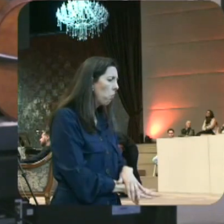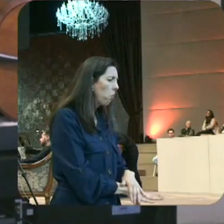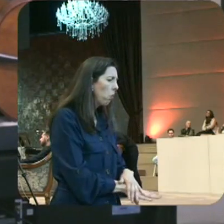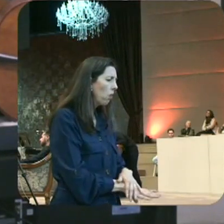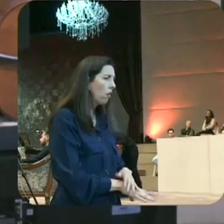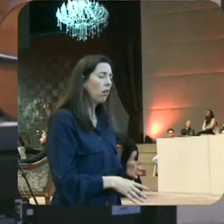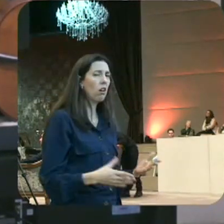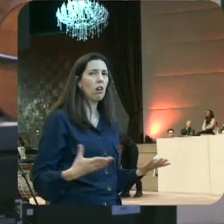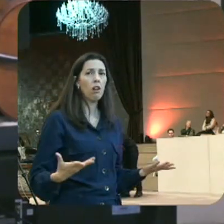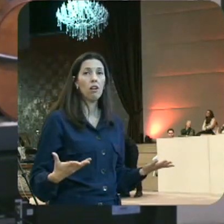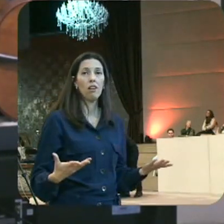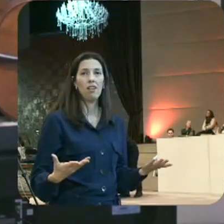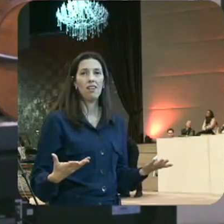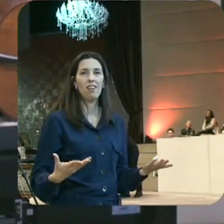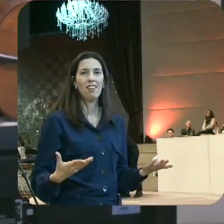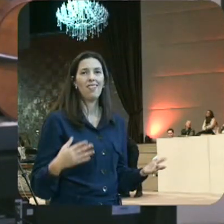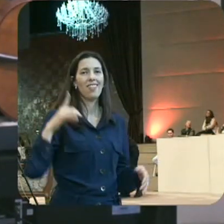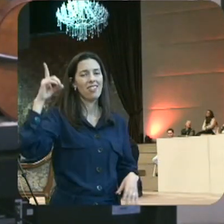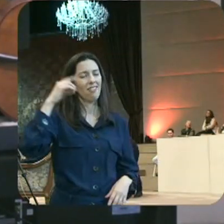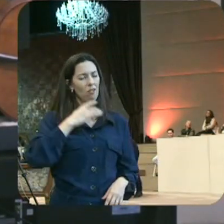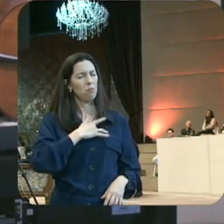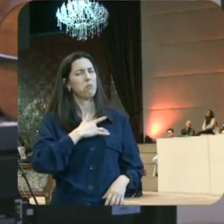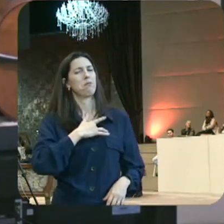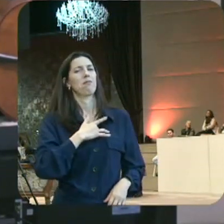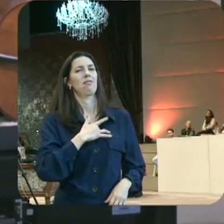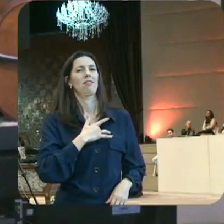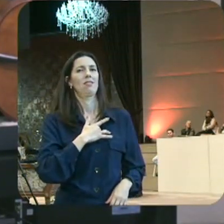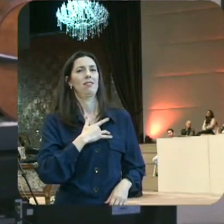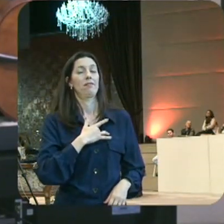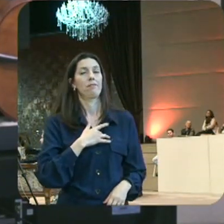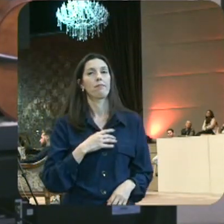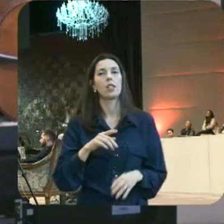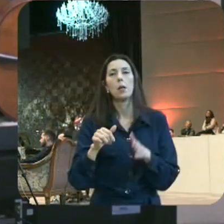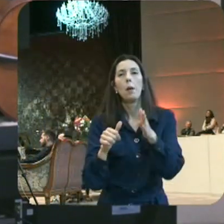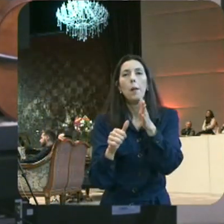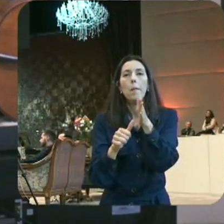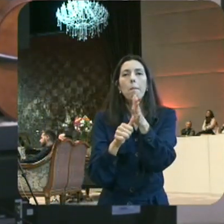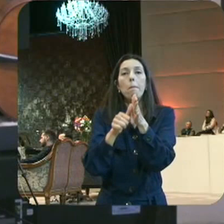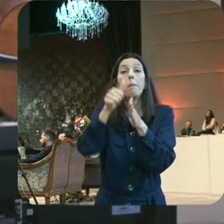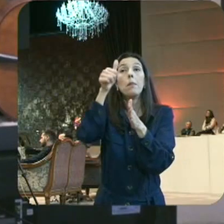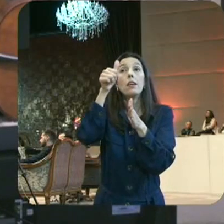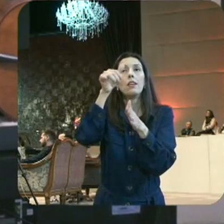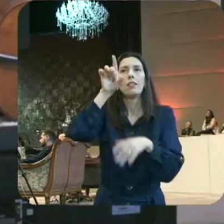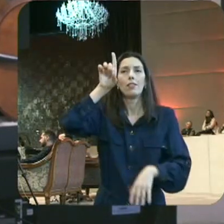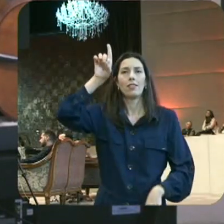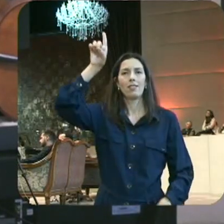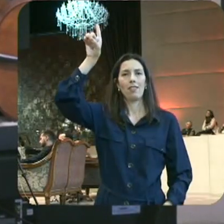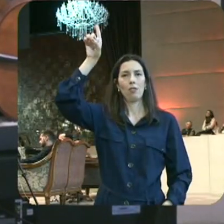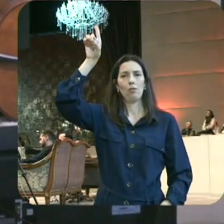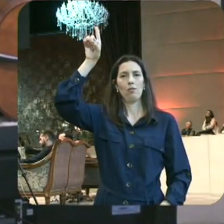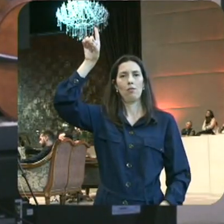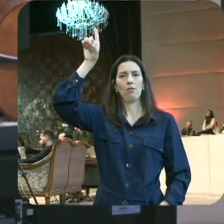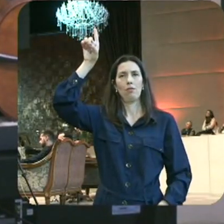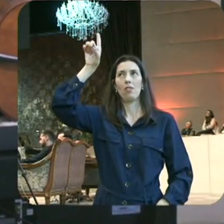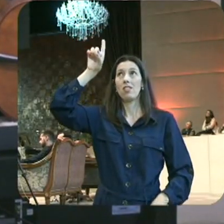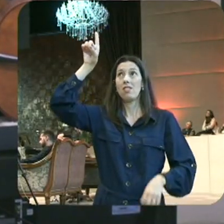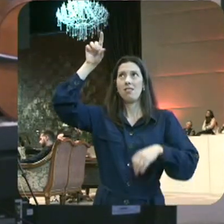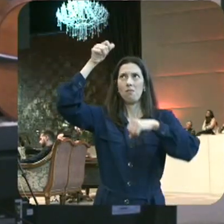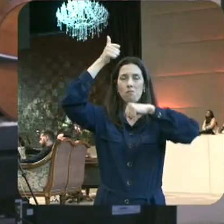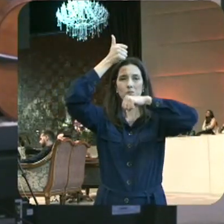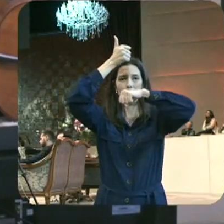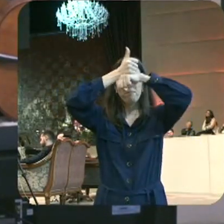Lembra do princípio de toda a Bíblia? Primeiro, Deus.